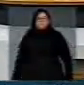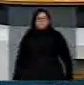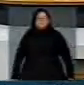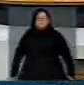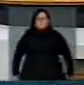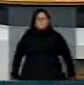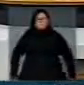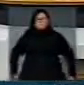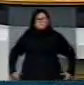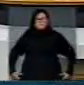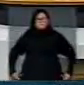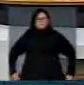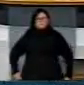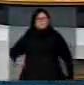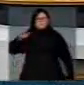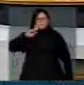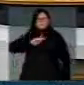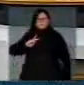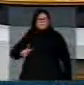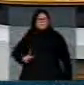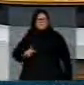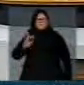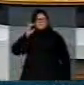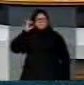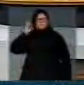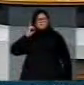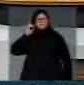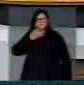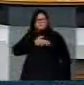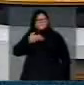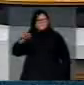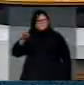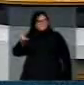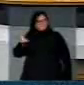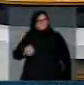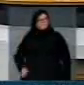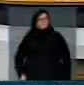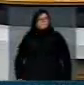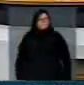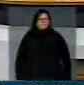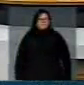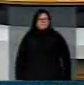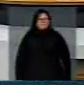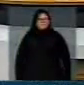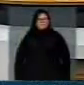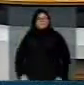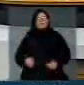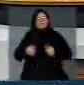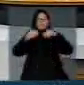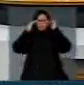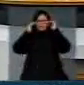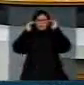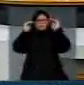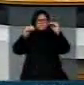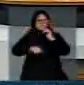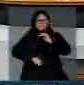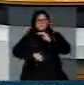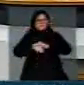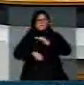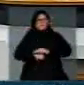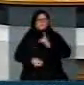Presidente, senhores deputados, senhoras deputadas, senhoras e senhores aqui presentes, em respeito a mais de 1 bilhão